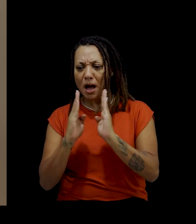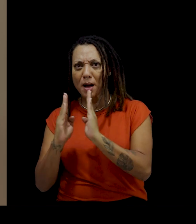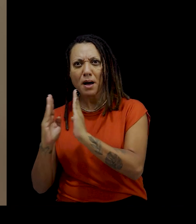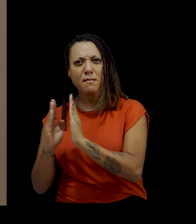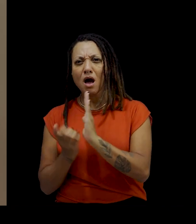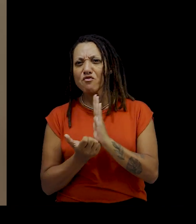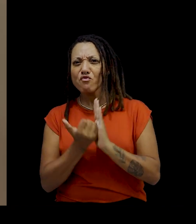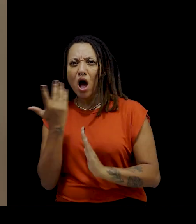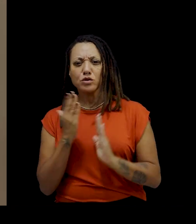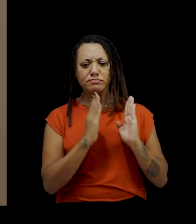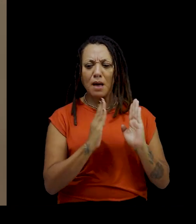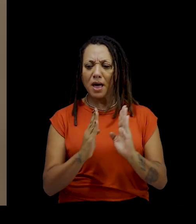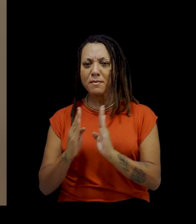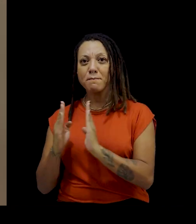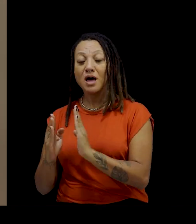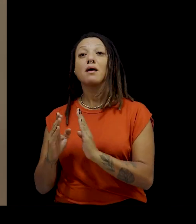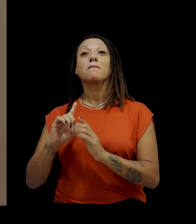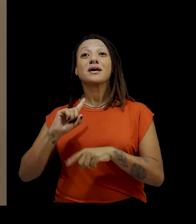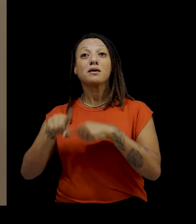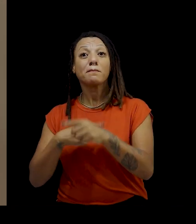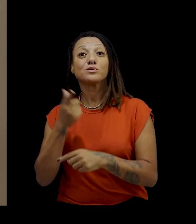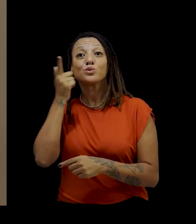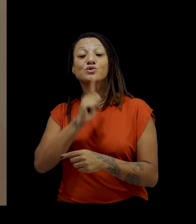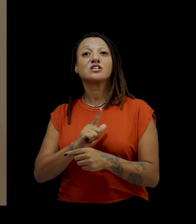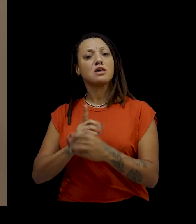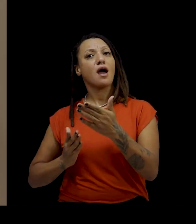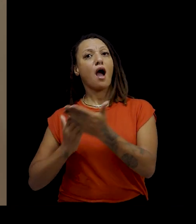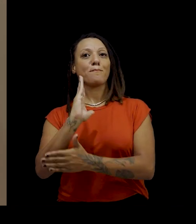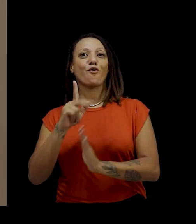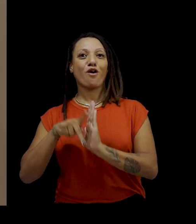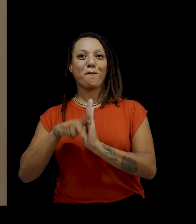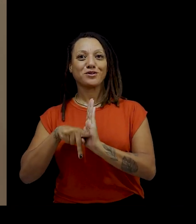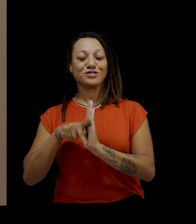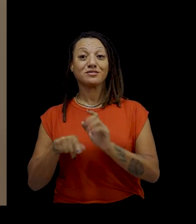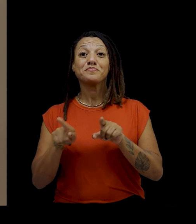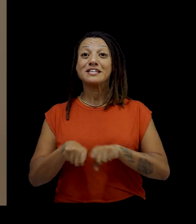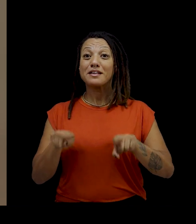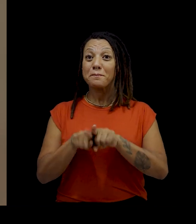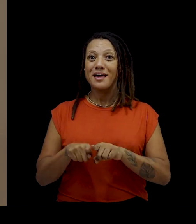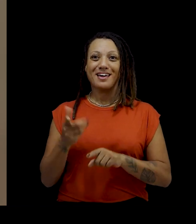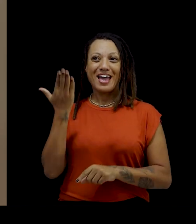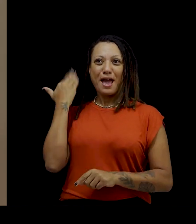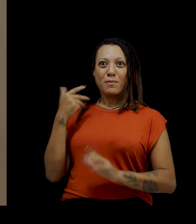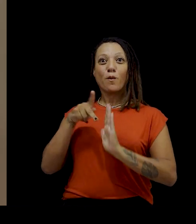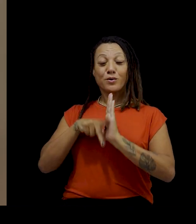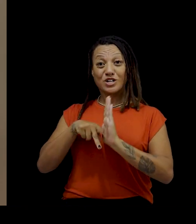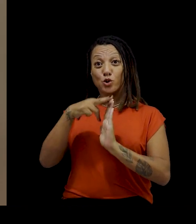diversos processos até chegar num momento de validação desse projeto. E ele